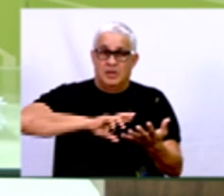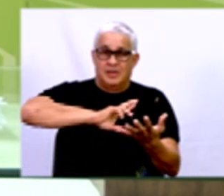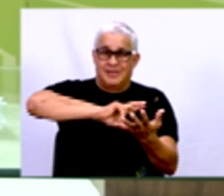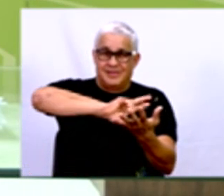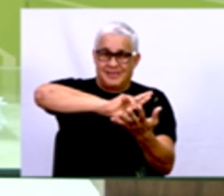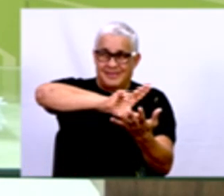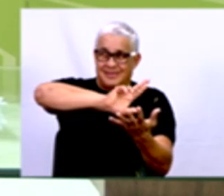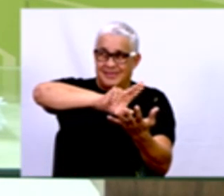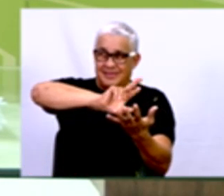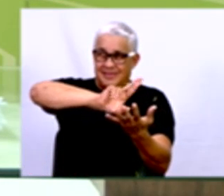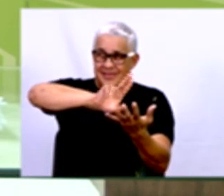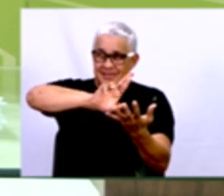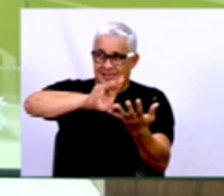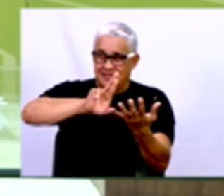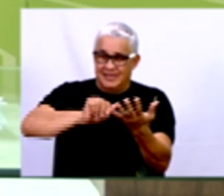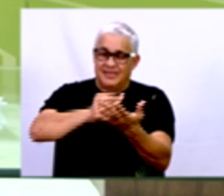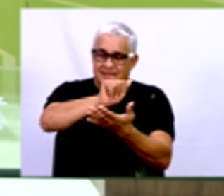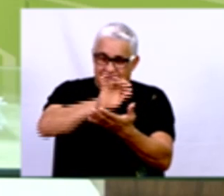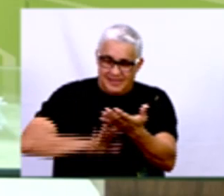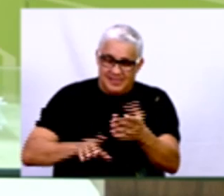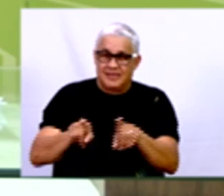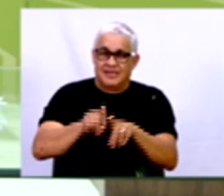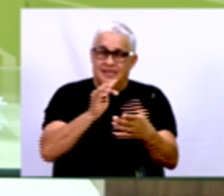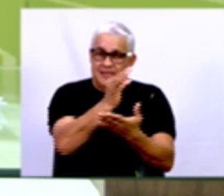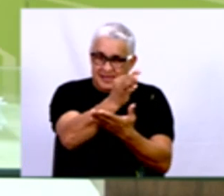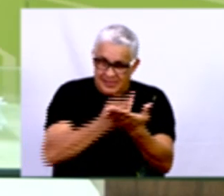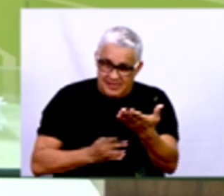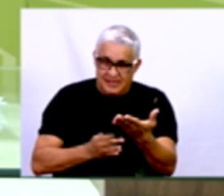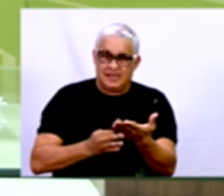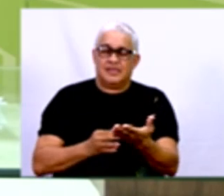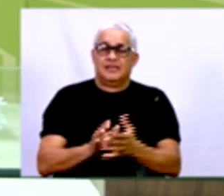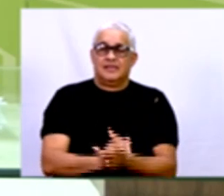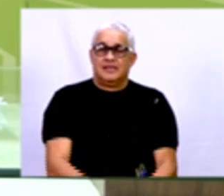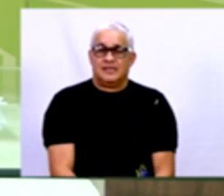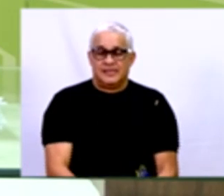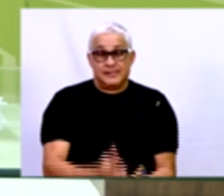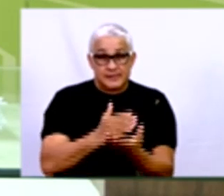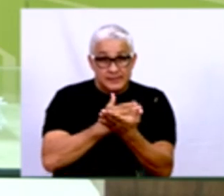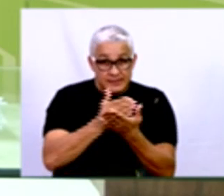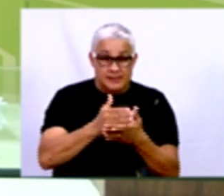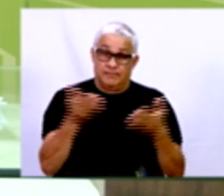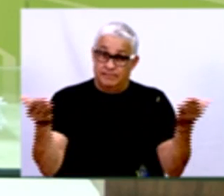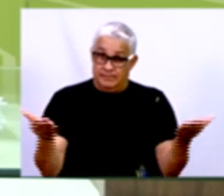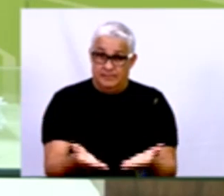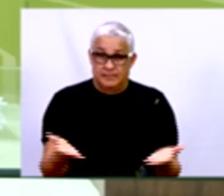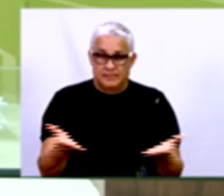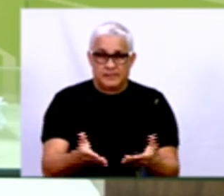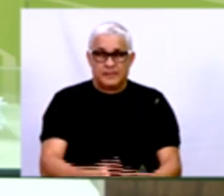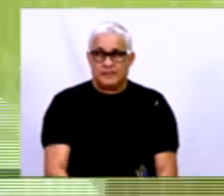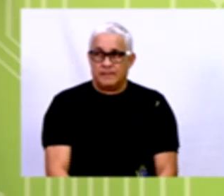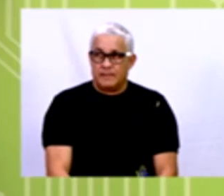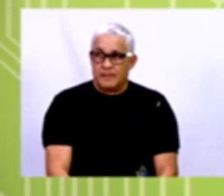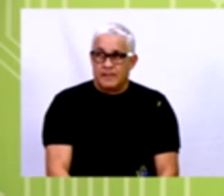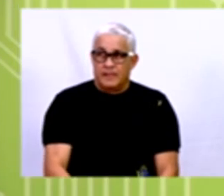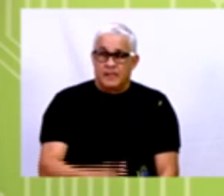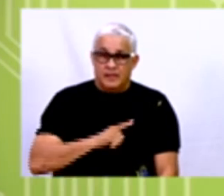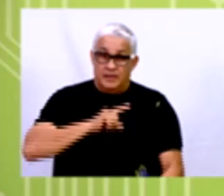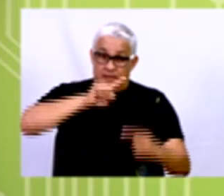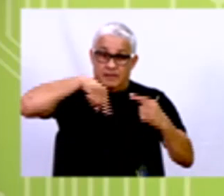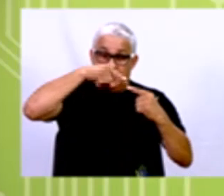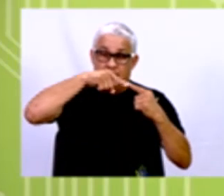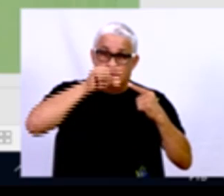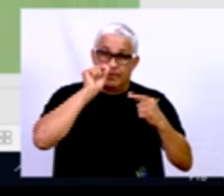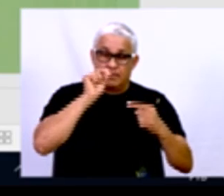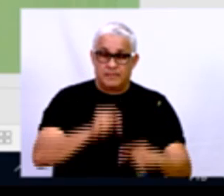variedade de atividades, de textos que nós vamos fazer a interpretação e começamos a partir de agora. Temos como